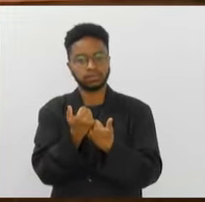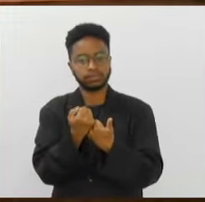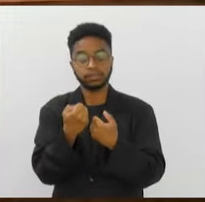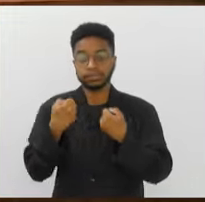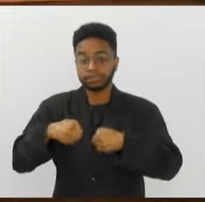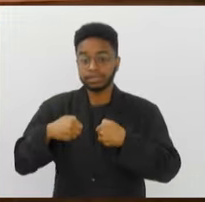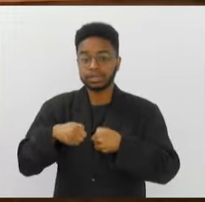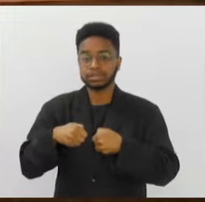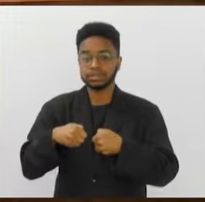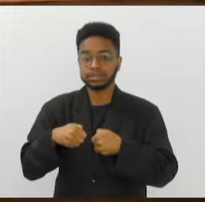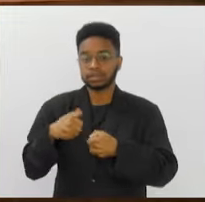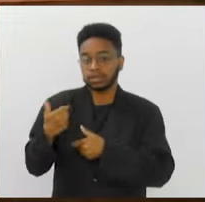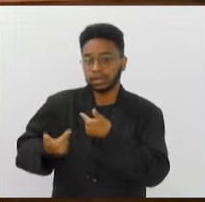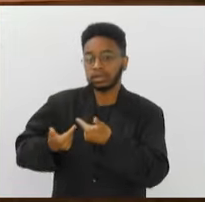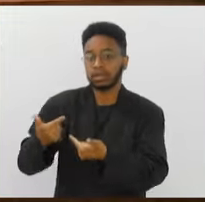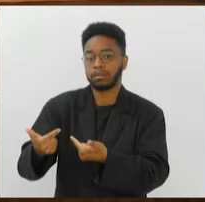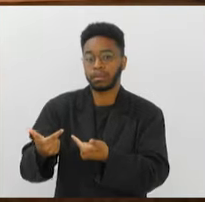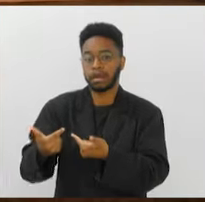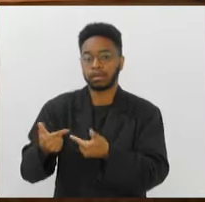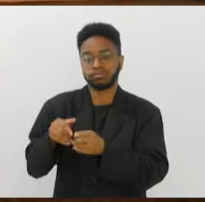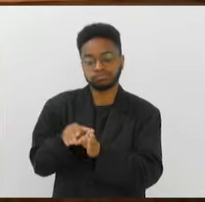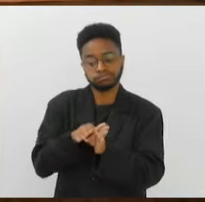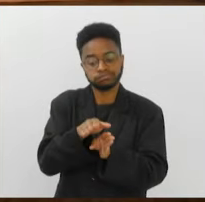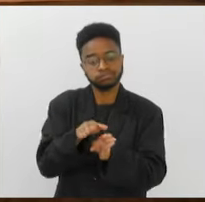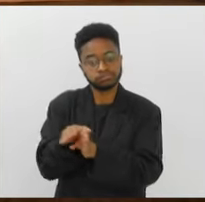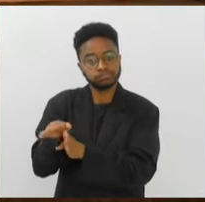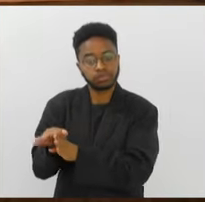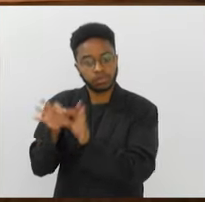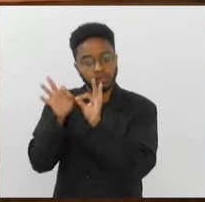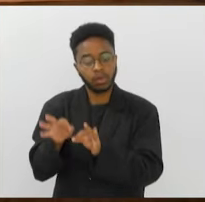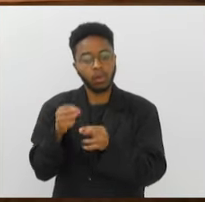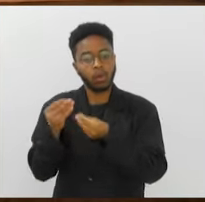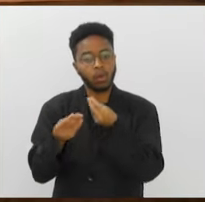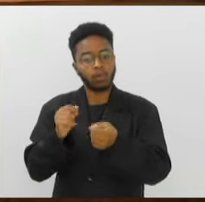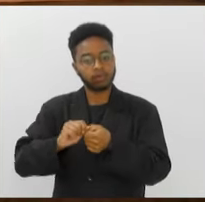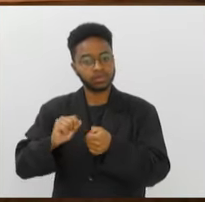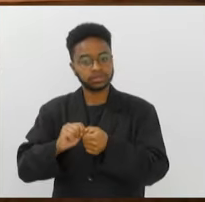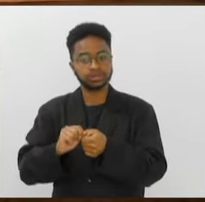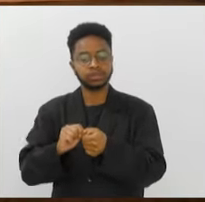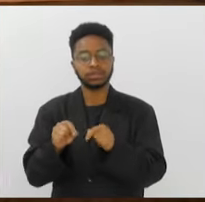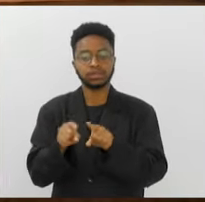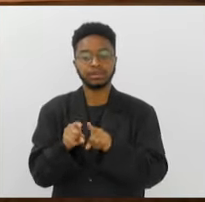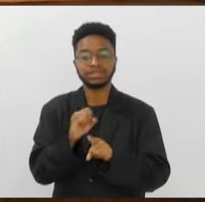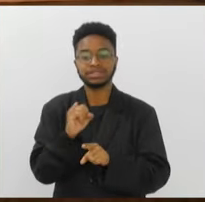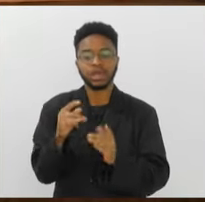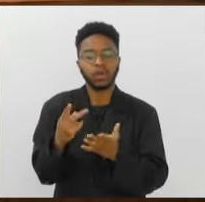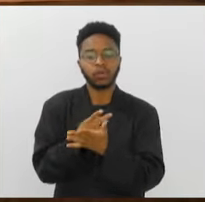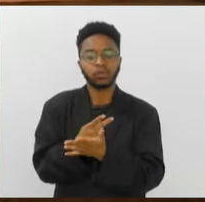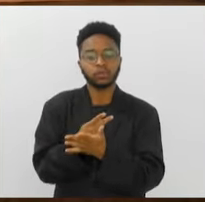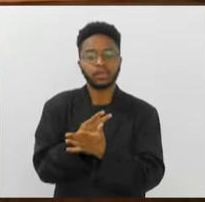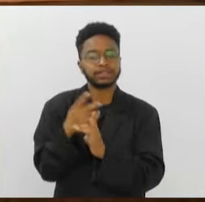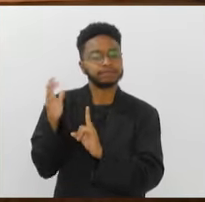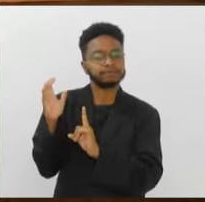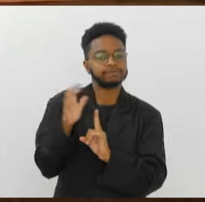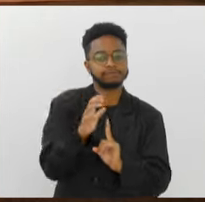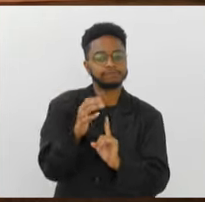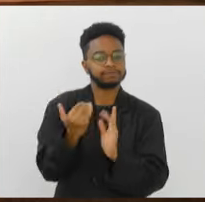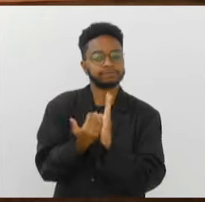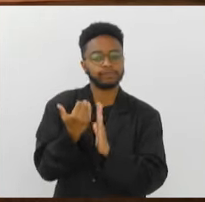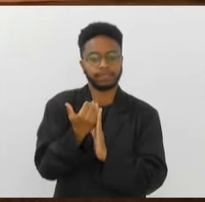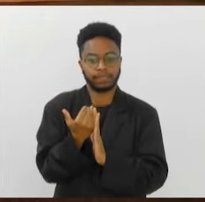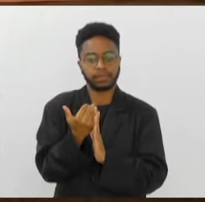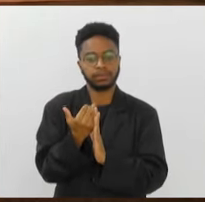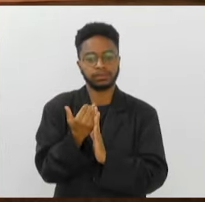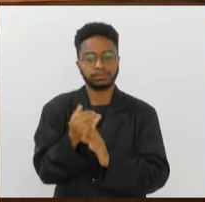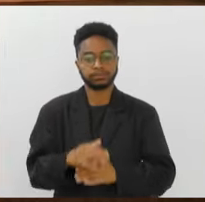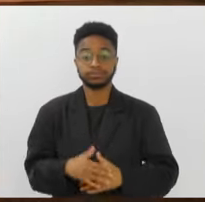que ter serviços que orientem também como fazer quando há uma tensão muito forte que perturba a pessoa. Então,